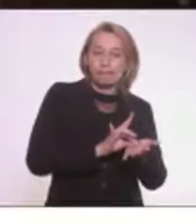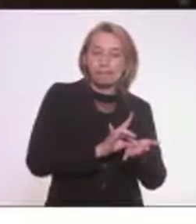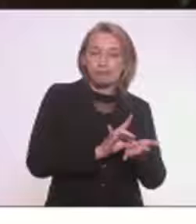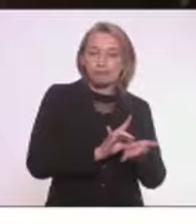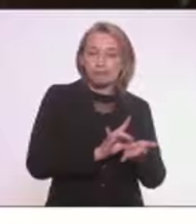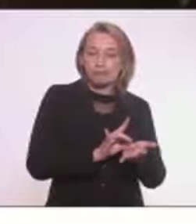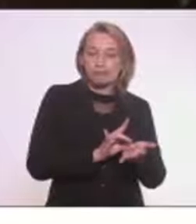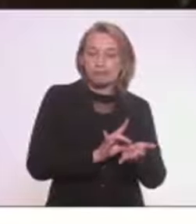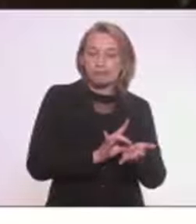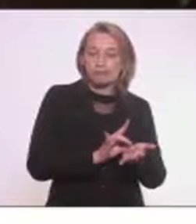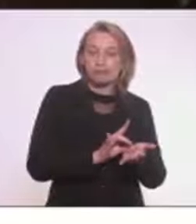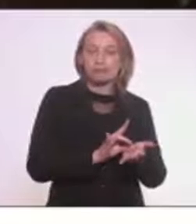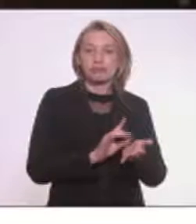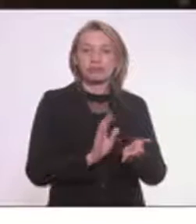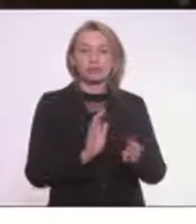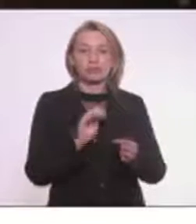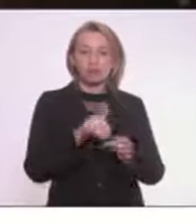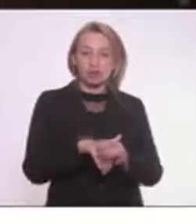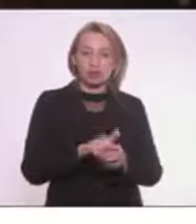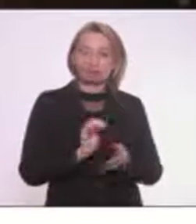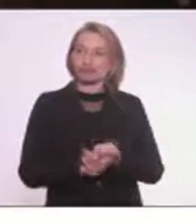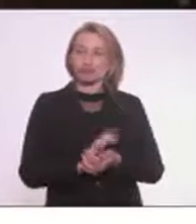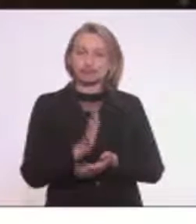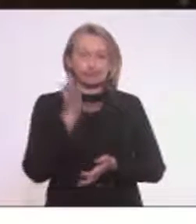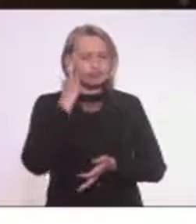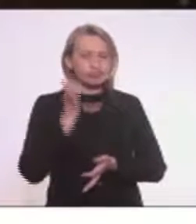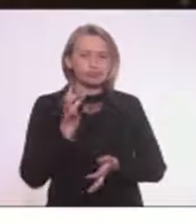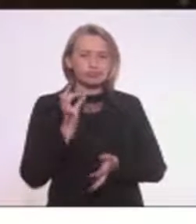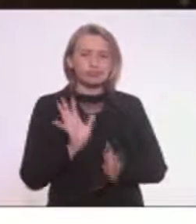deputados, sabemos qual será essa versão final.